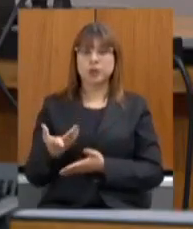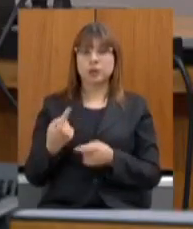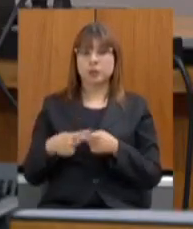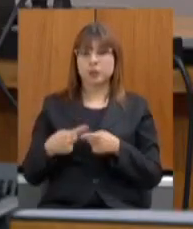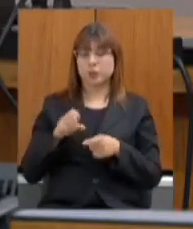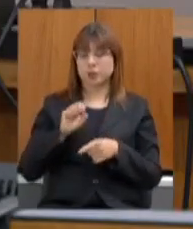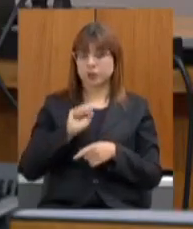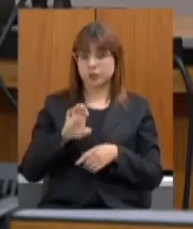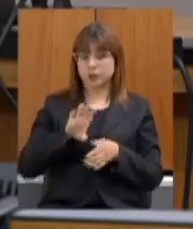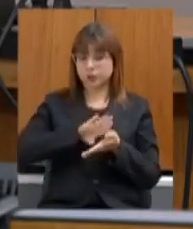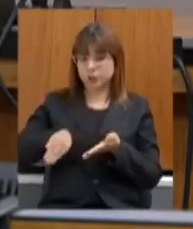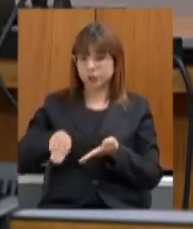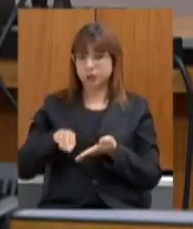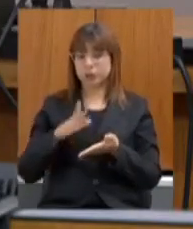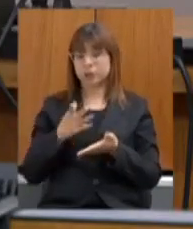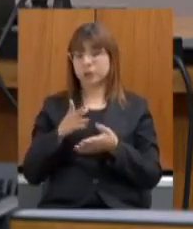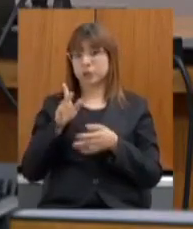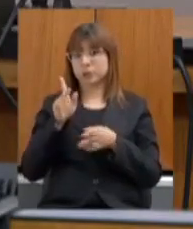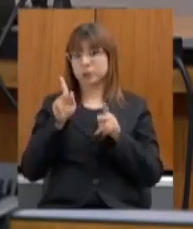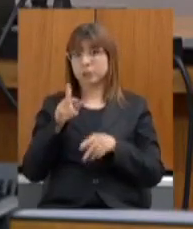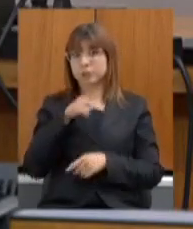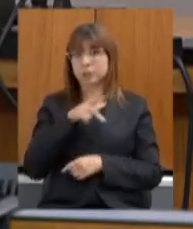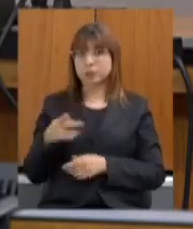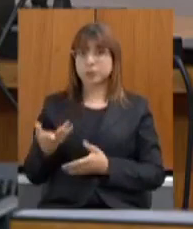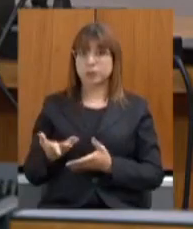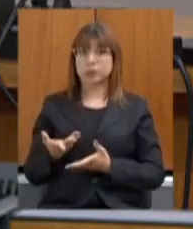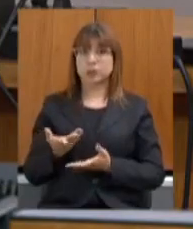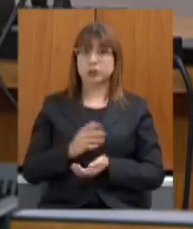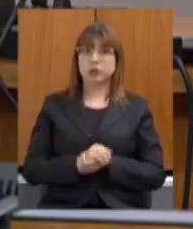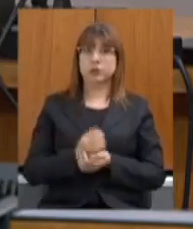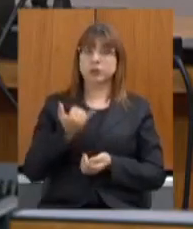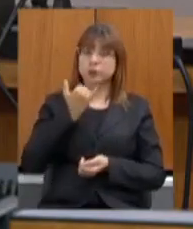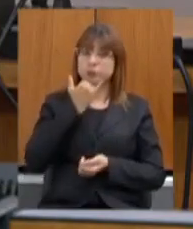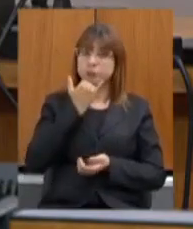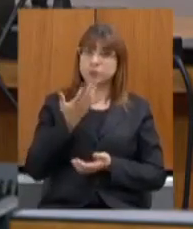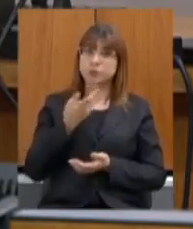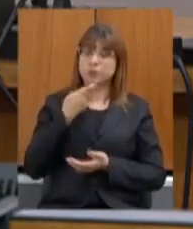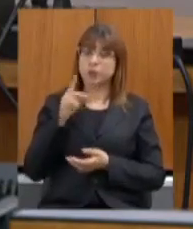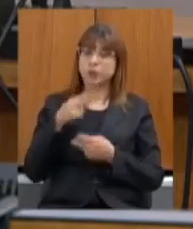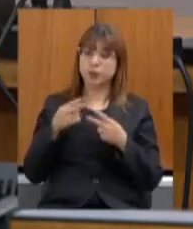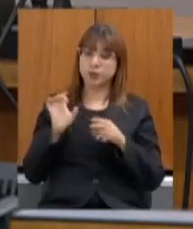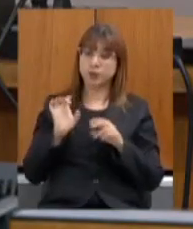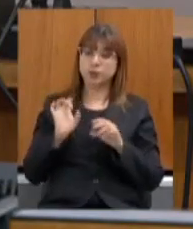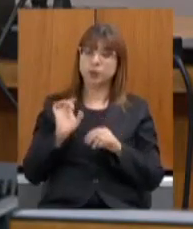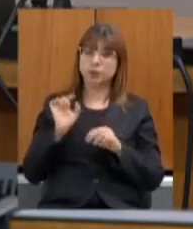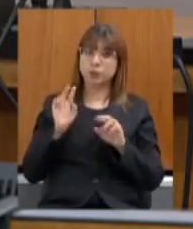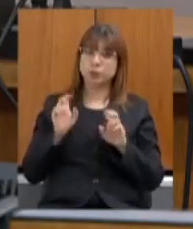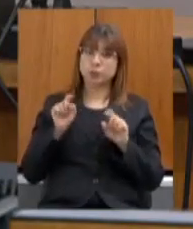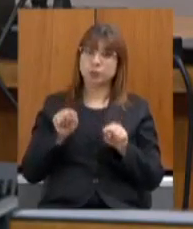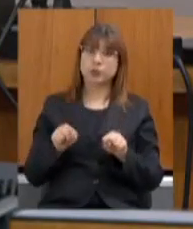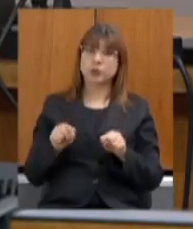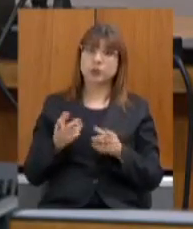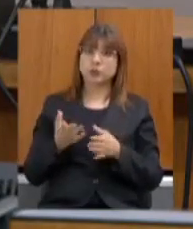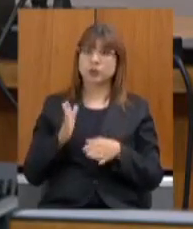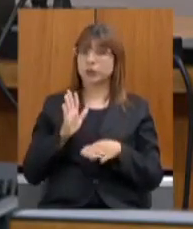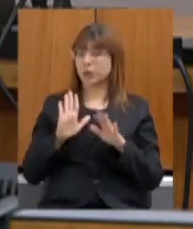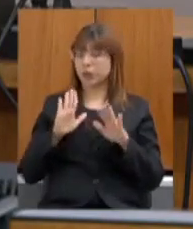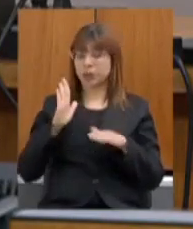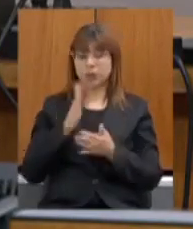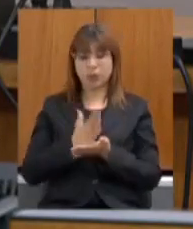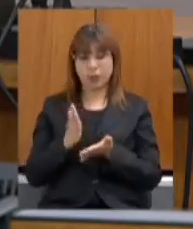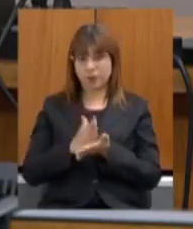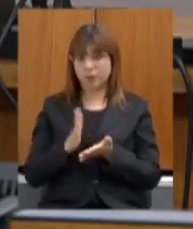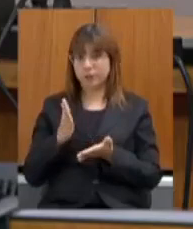responsabilidade é golpe. Então, o me desculpa ter feito essa observação completamente fora do debate do Assembleia